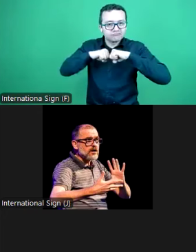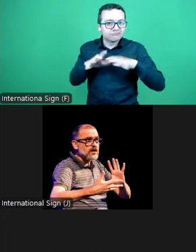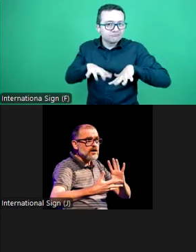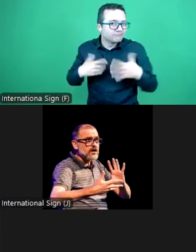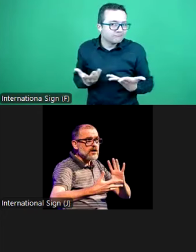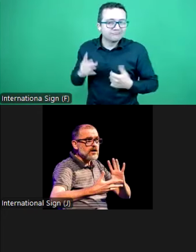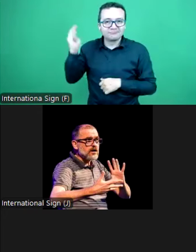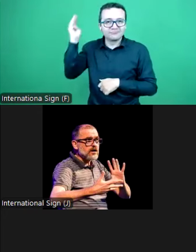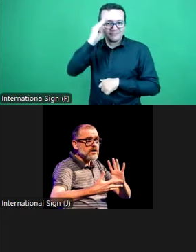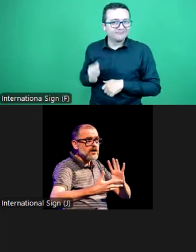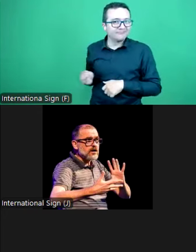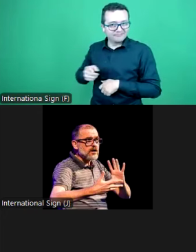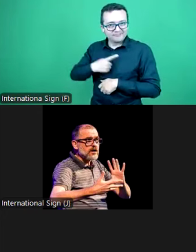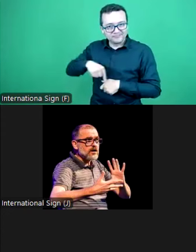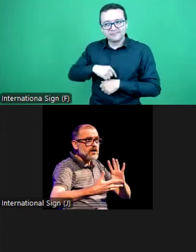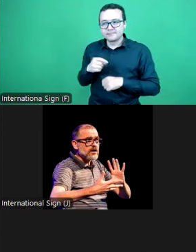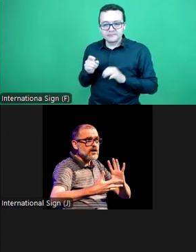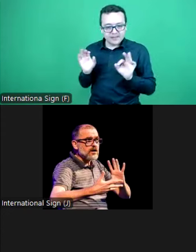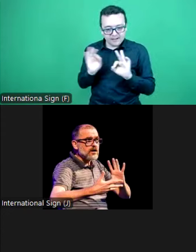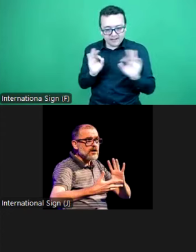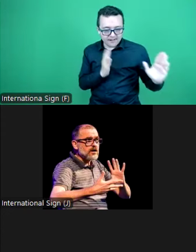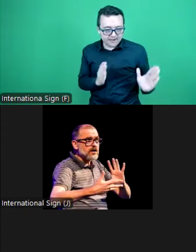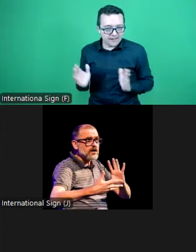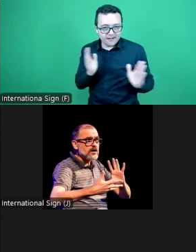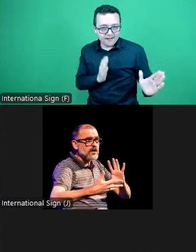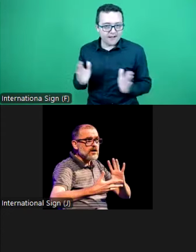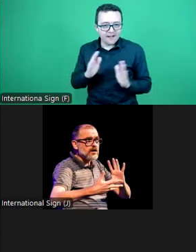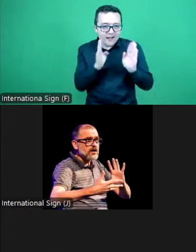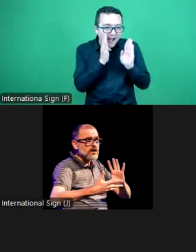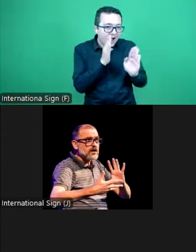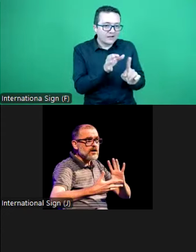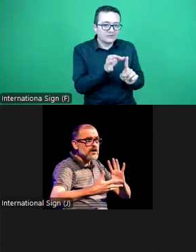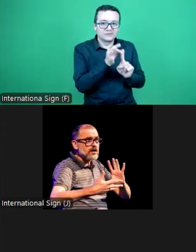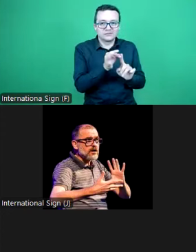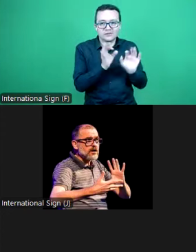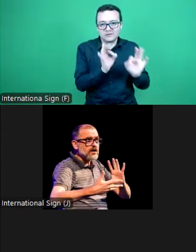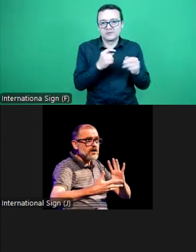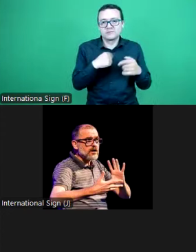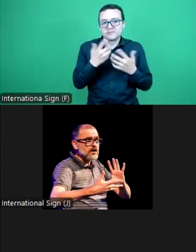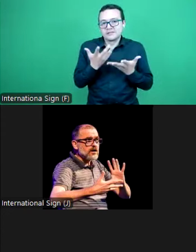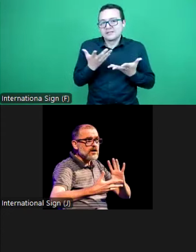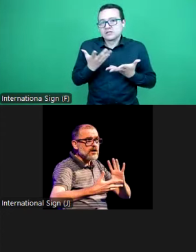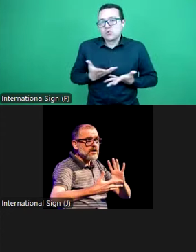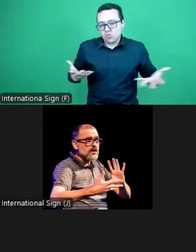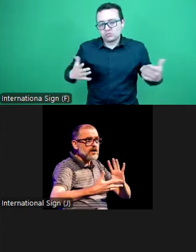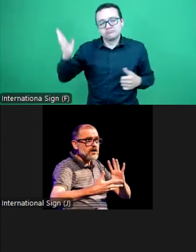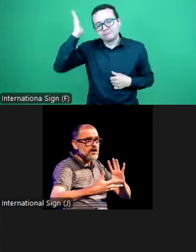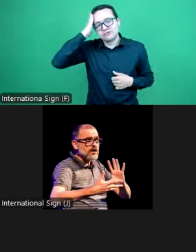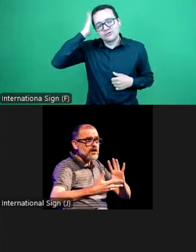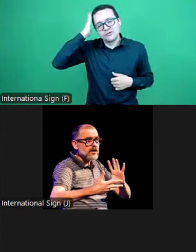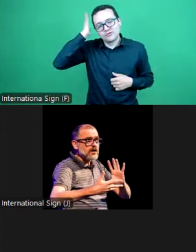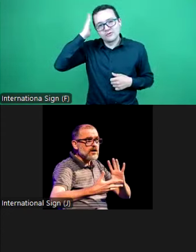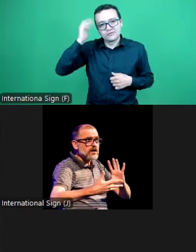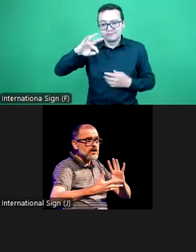robusta, articulada e não só aportando mais recursos. A gente entende que mais recursos somente não vai dar conta do